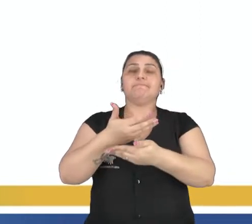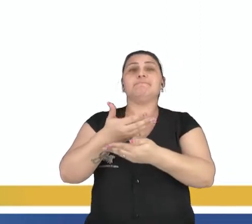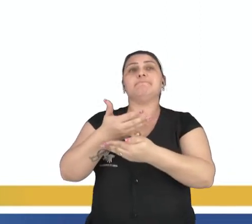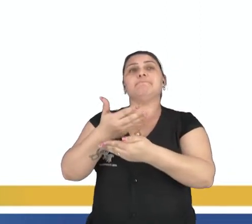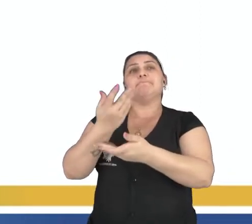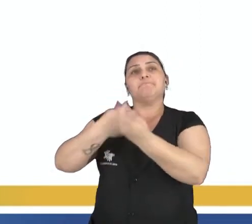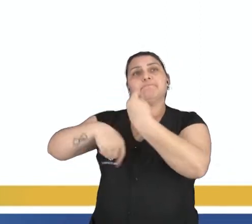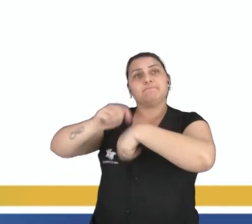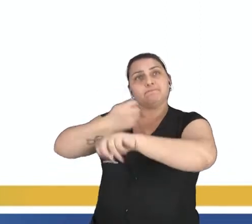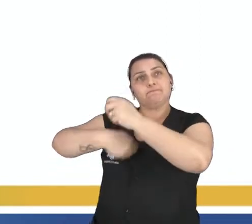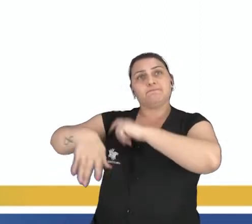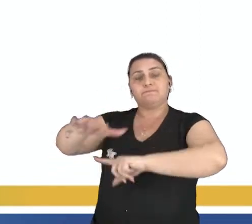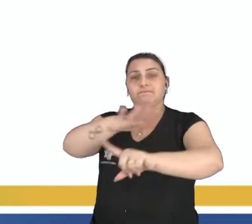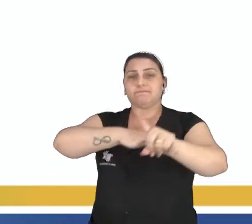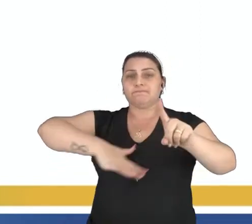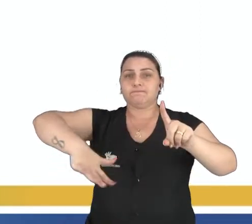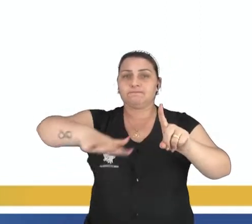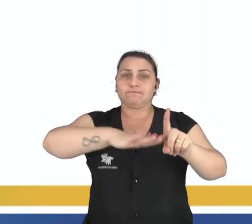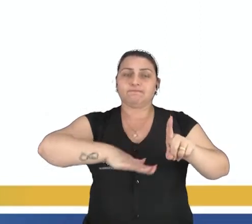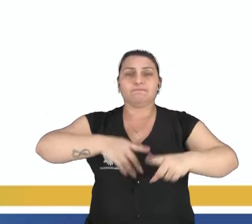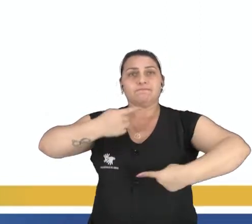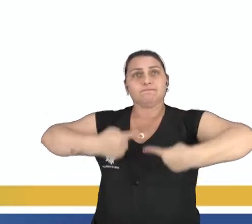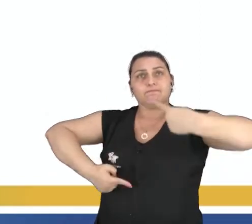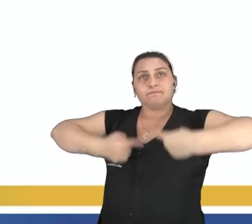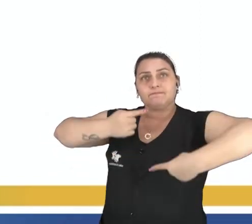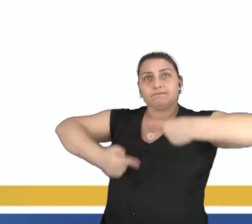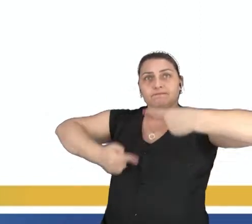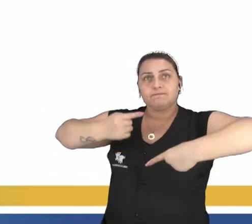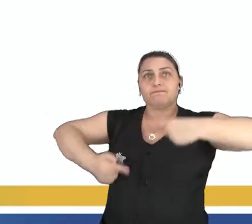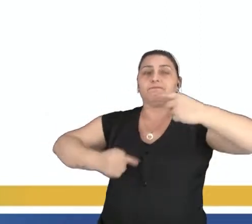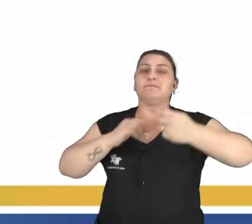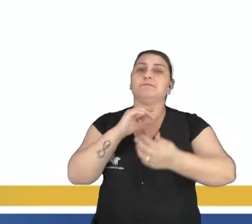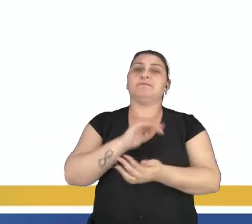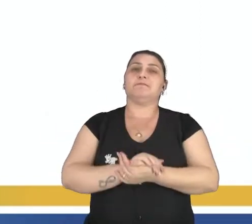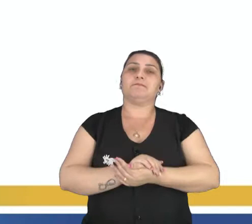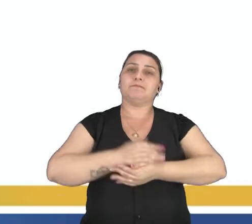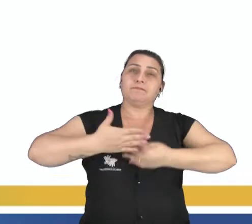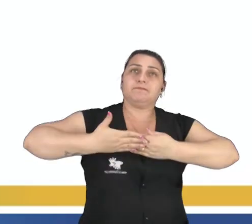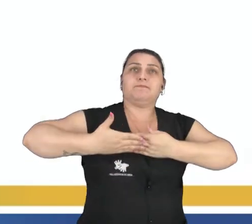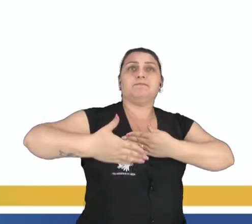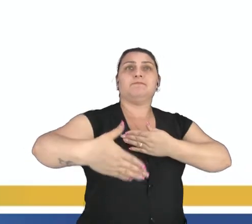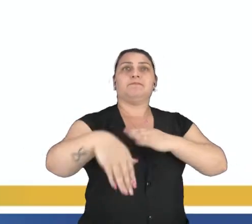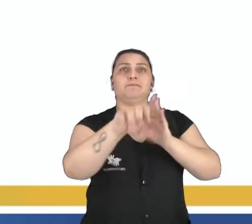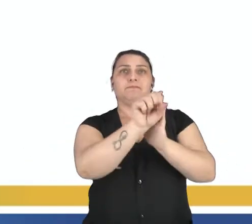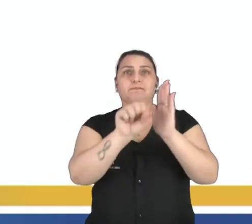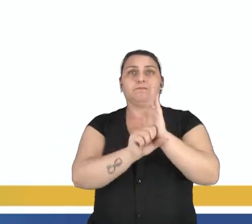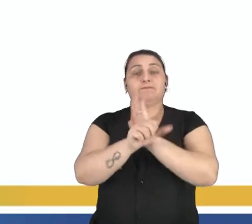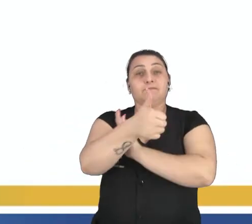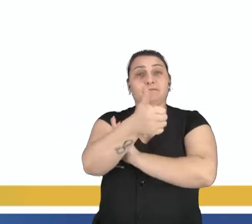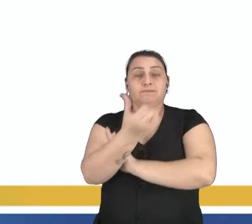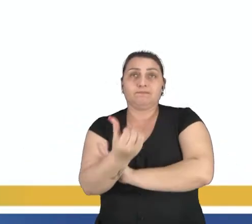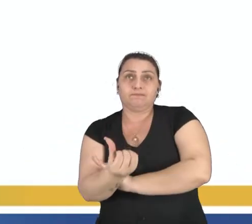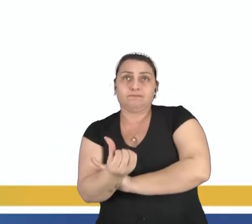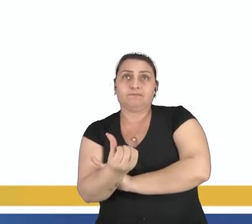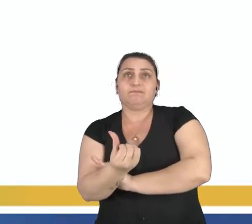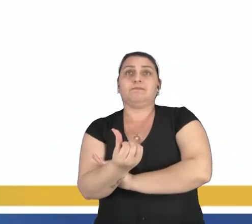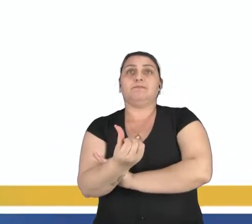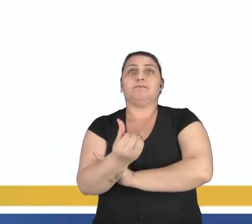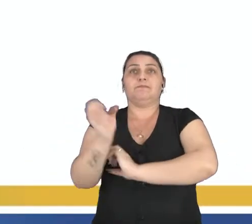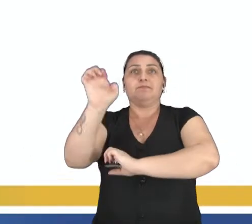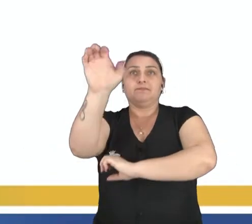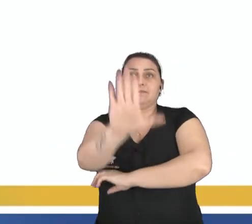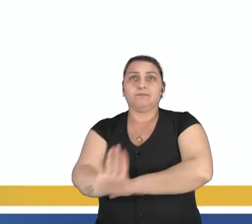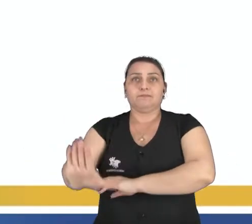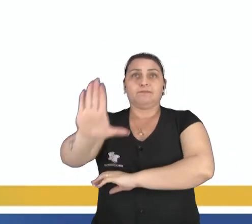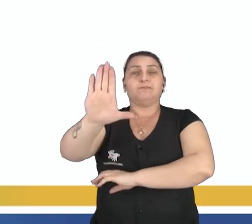conjunto de práticas envolvendo questões de ordem econômica, social e política. A partir do século